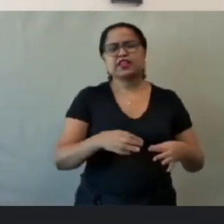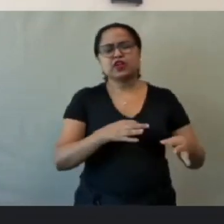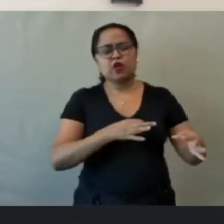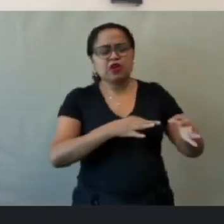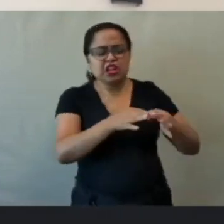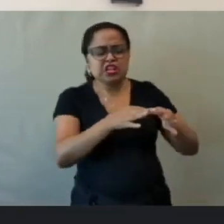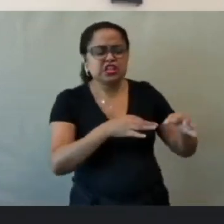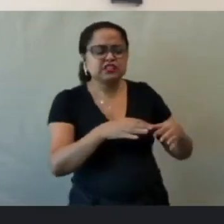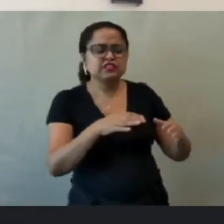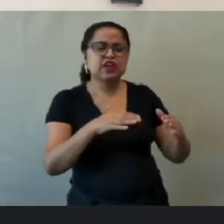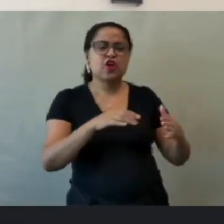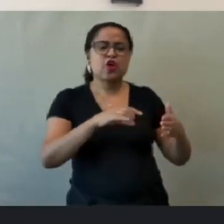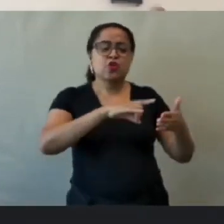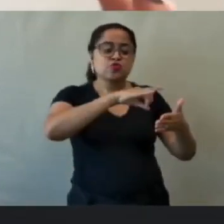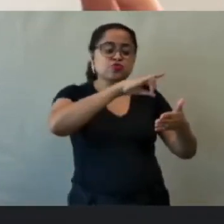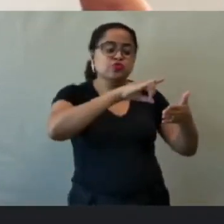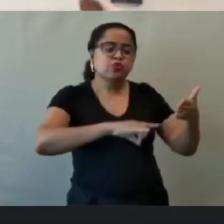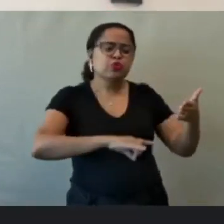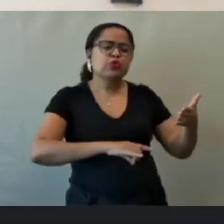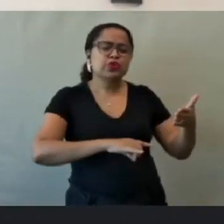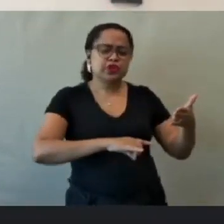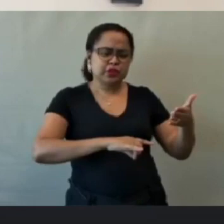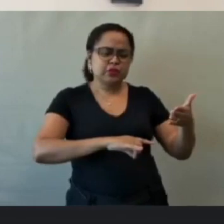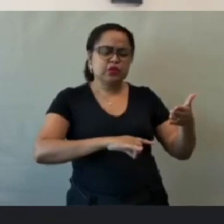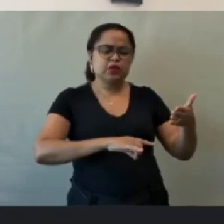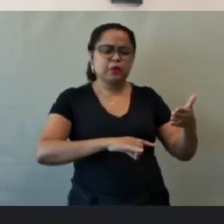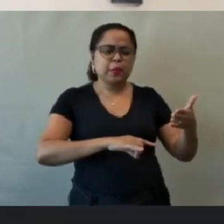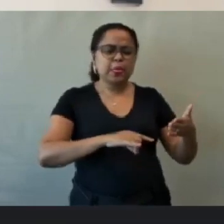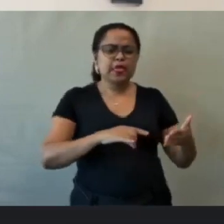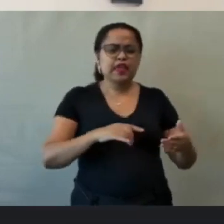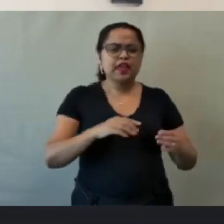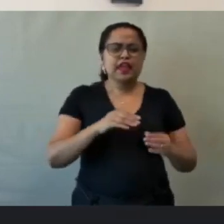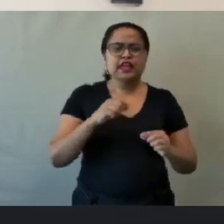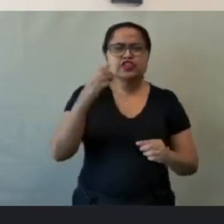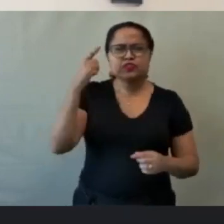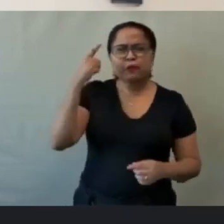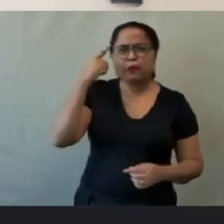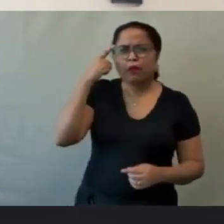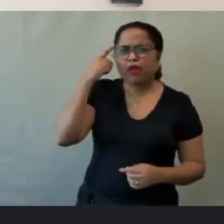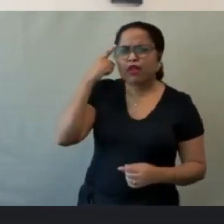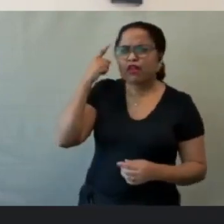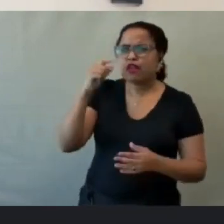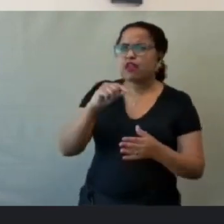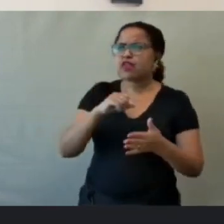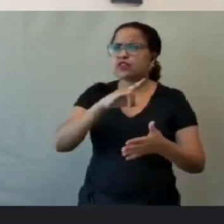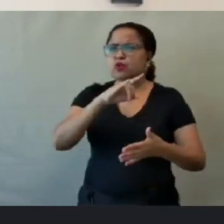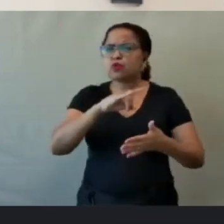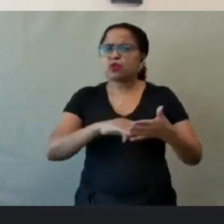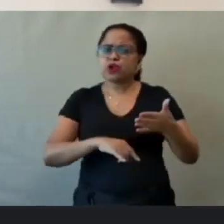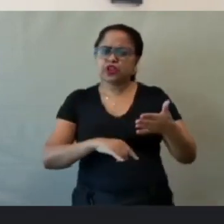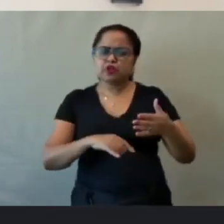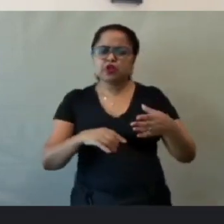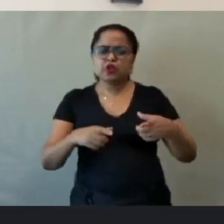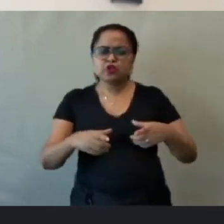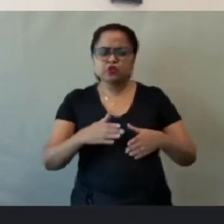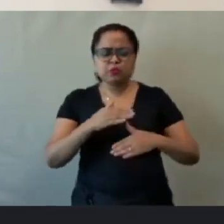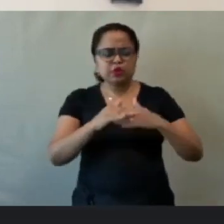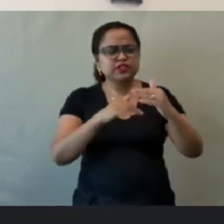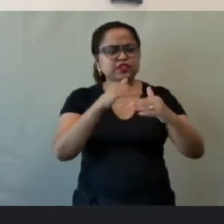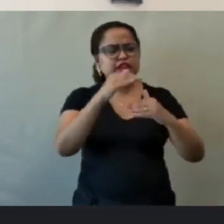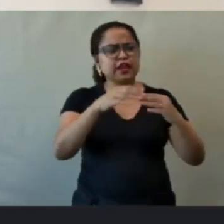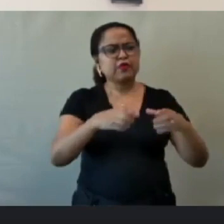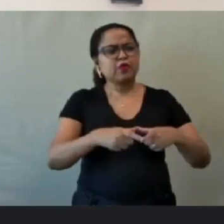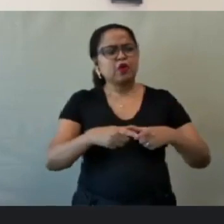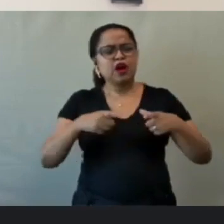porque a partir dessa gestão democrática é que a gente pensa esse currículo num processo amplo de diálogo e